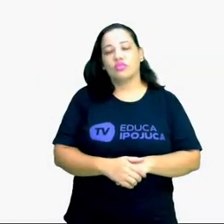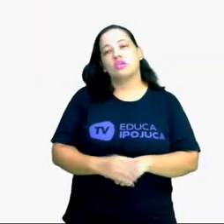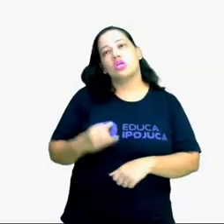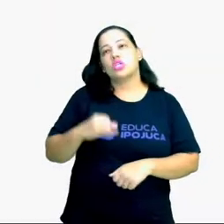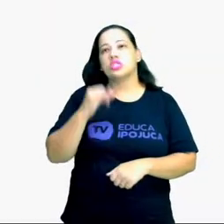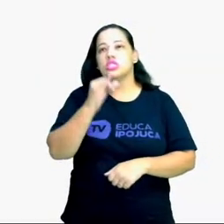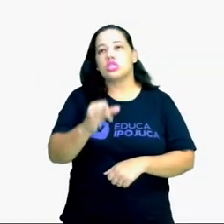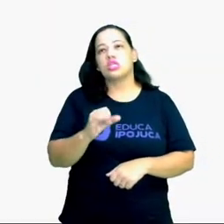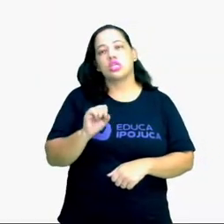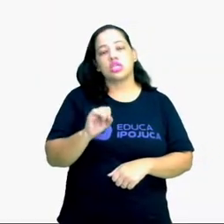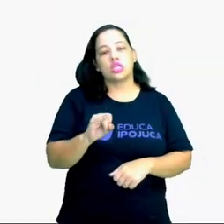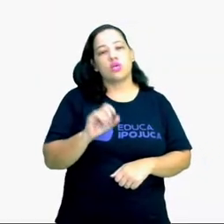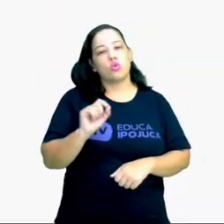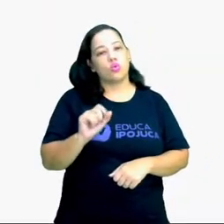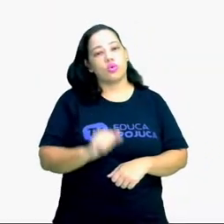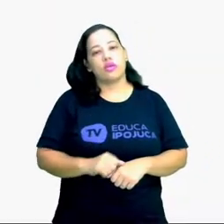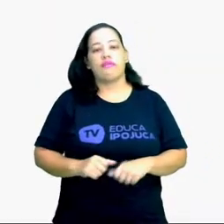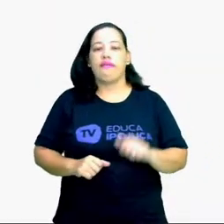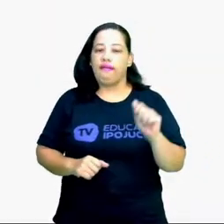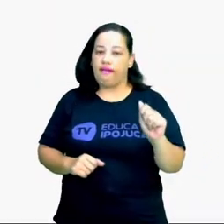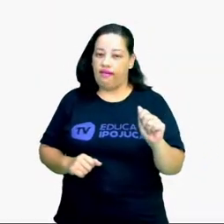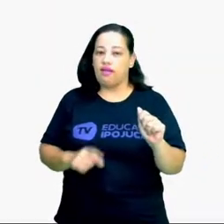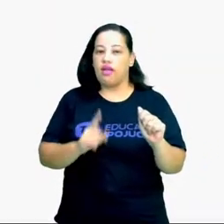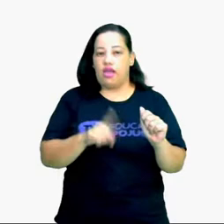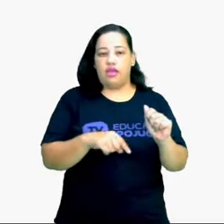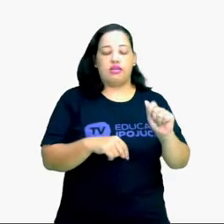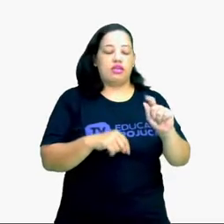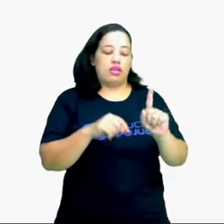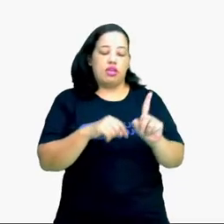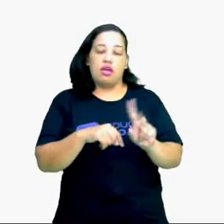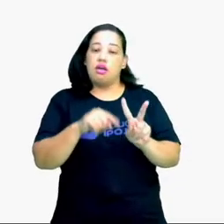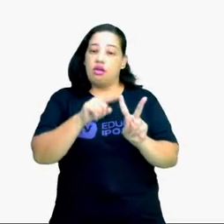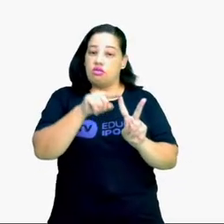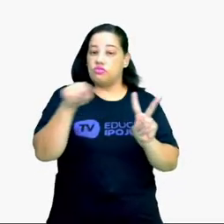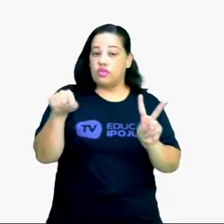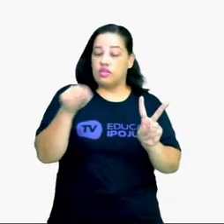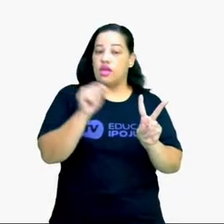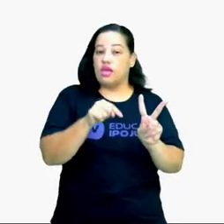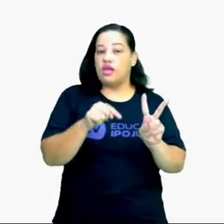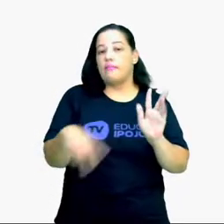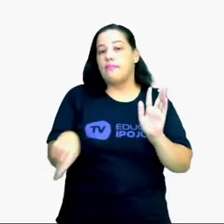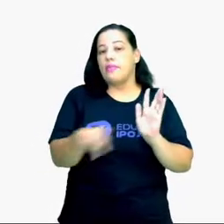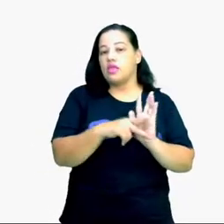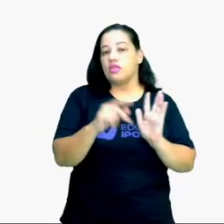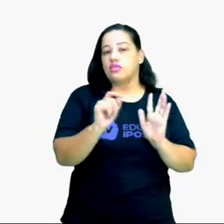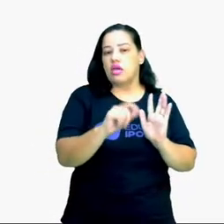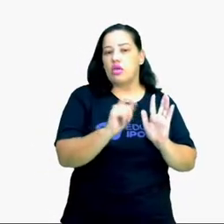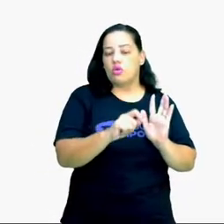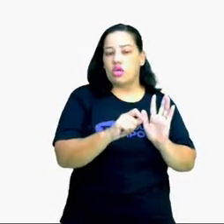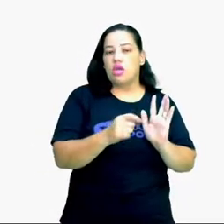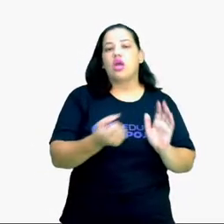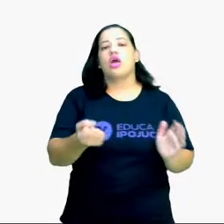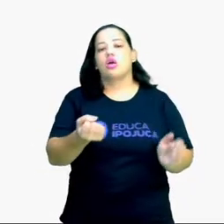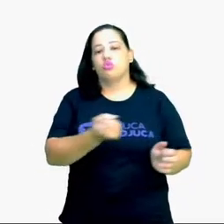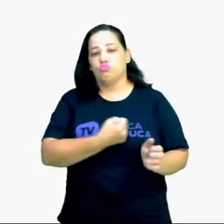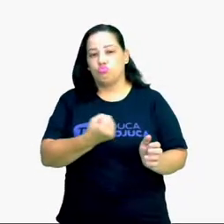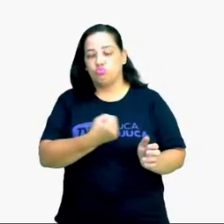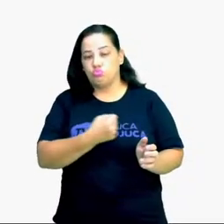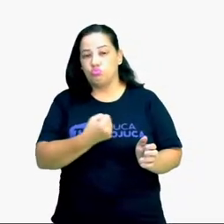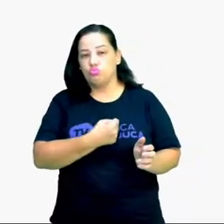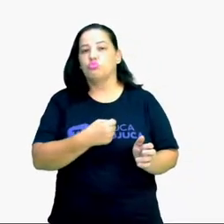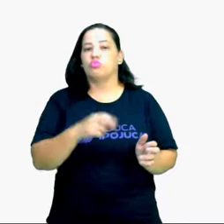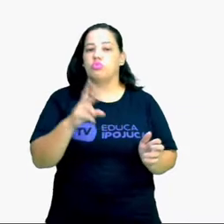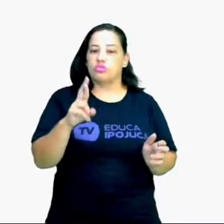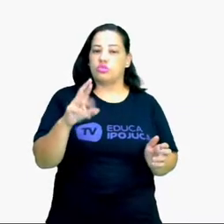que A, que é a raiz quadrada, ela pertence, ou A, pertence aos números racionais. E